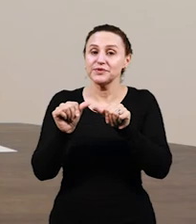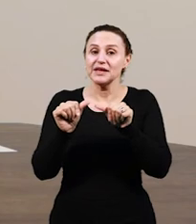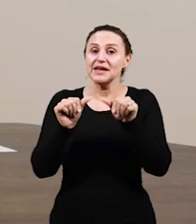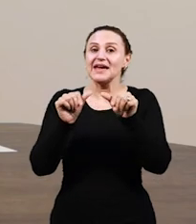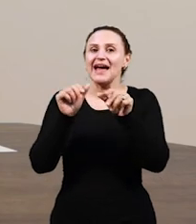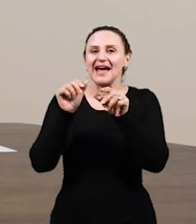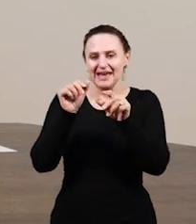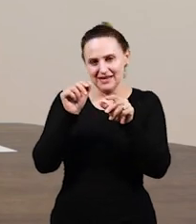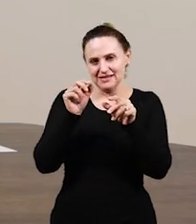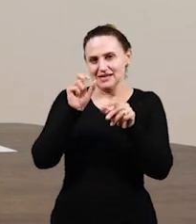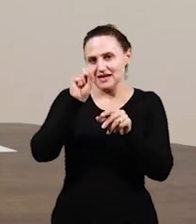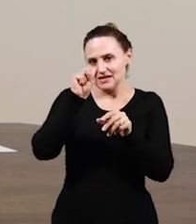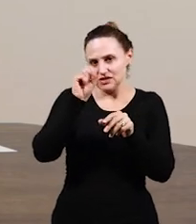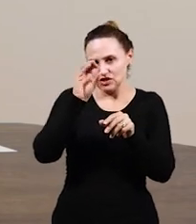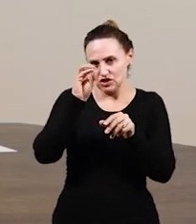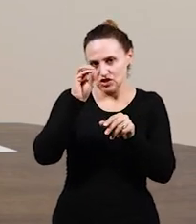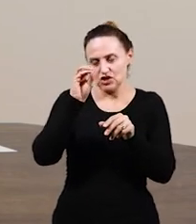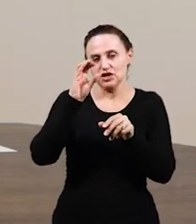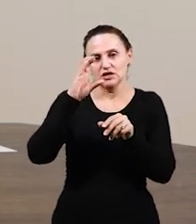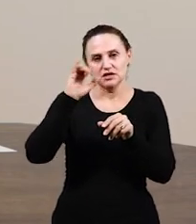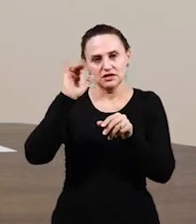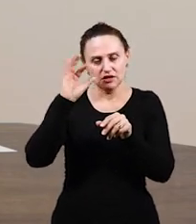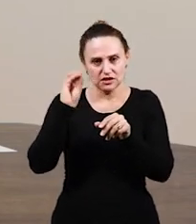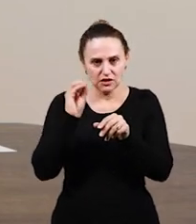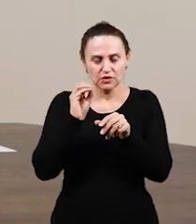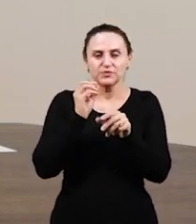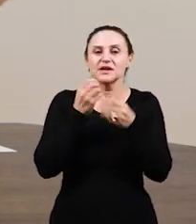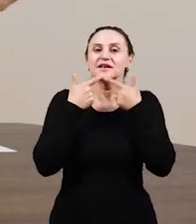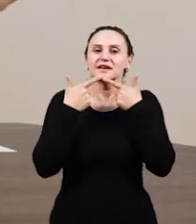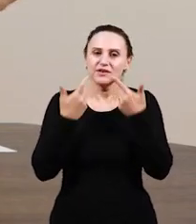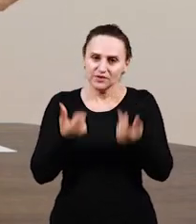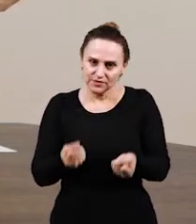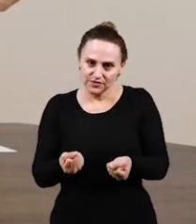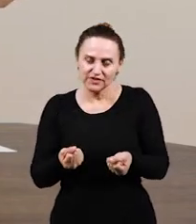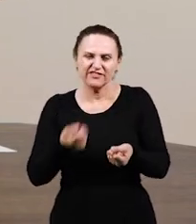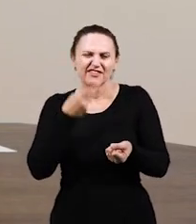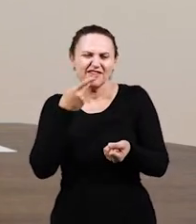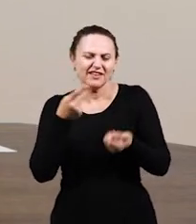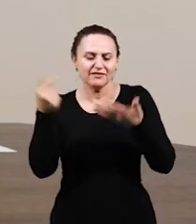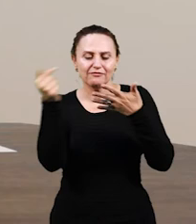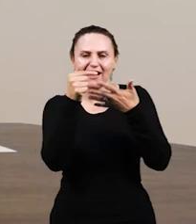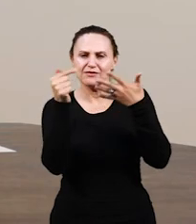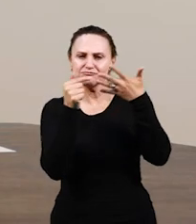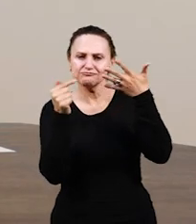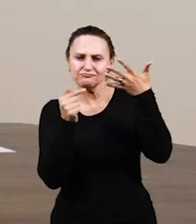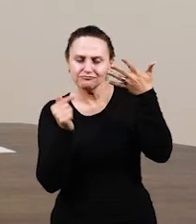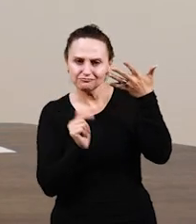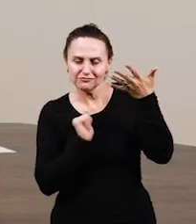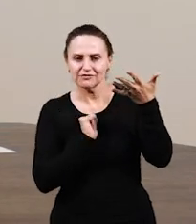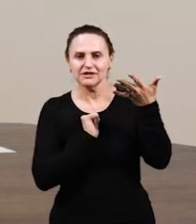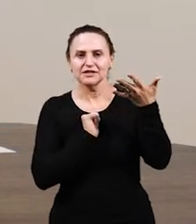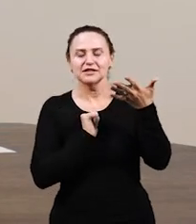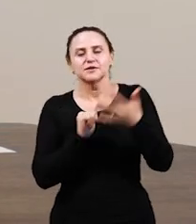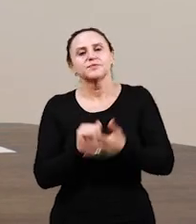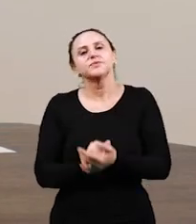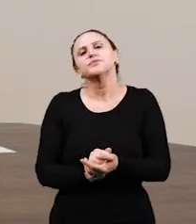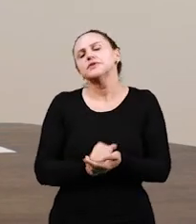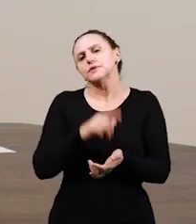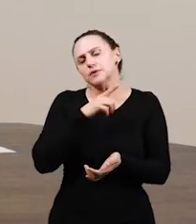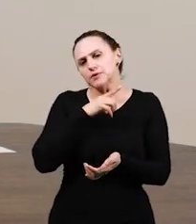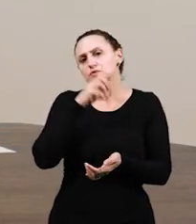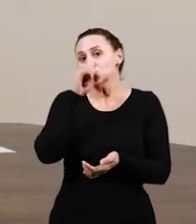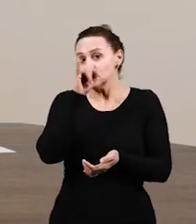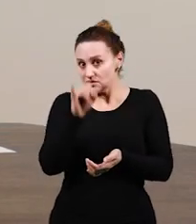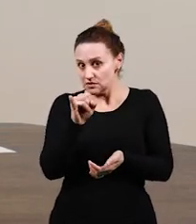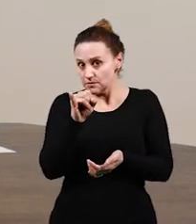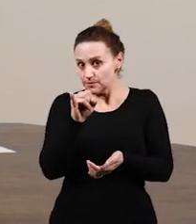a sócio linguística vai levar em conta os fatores extralinguísticos Isto é os condicionantes extralinguísticos